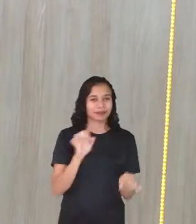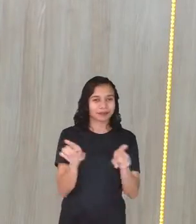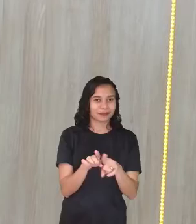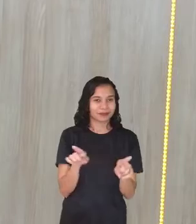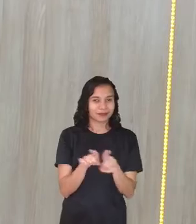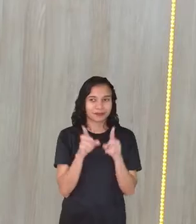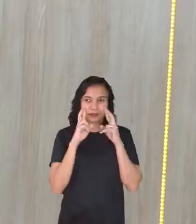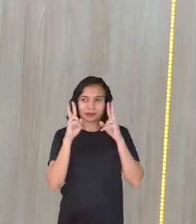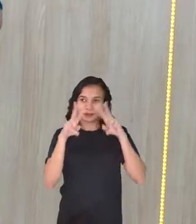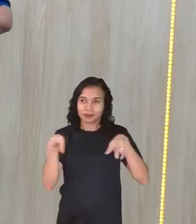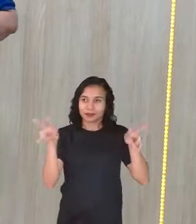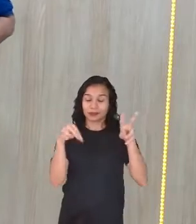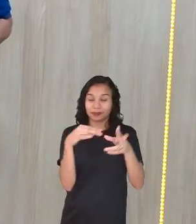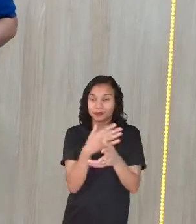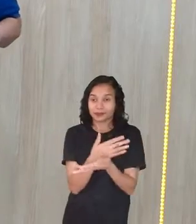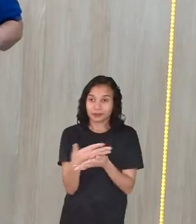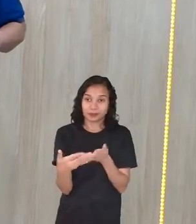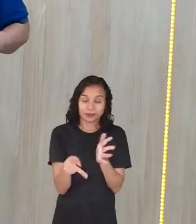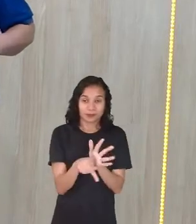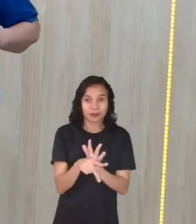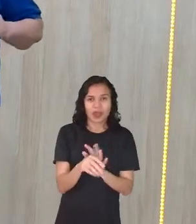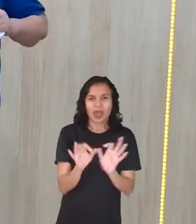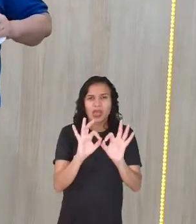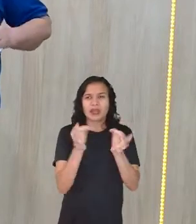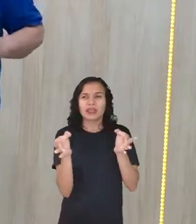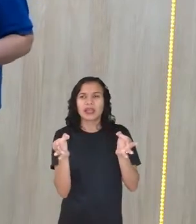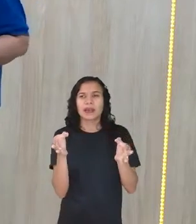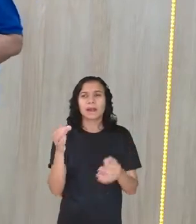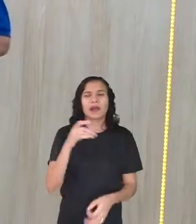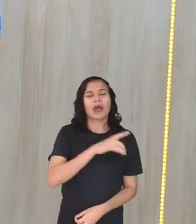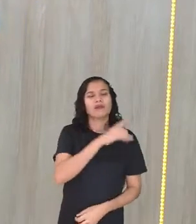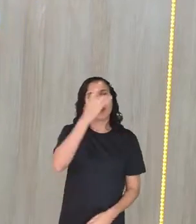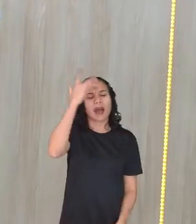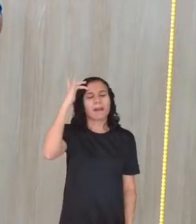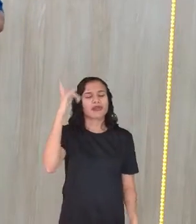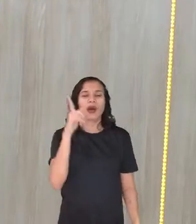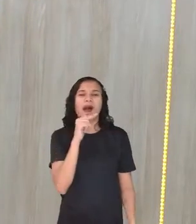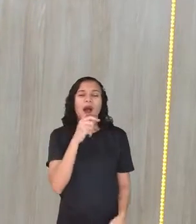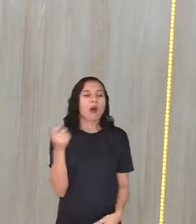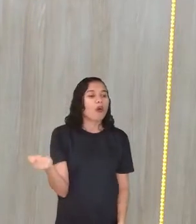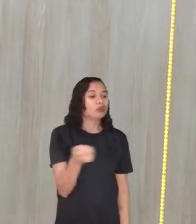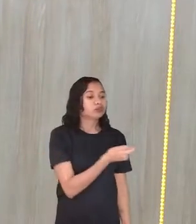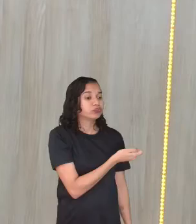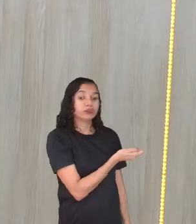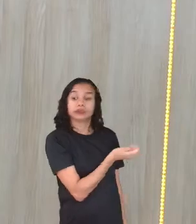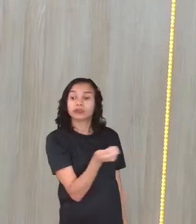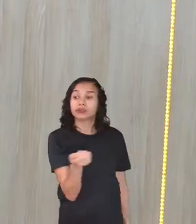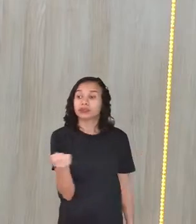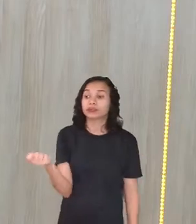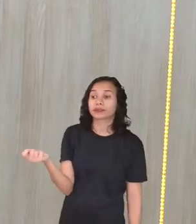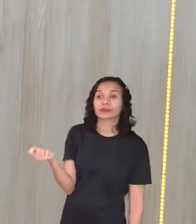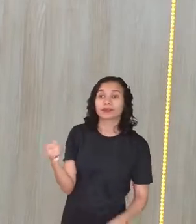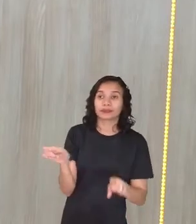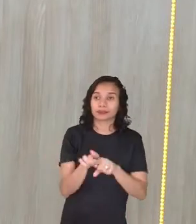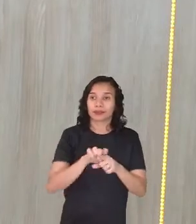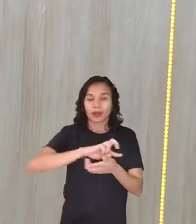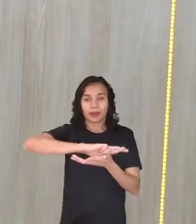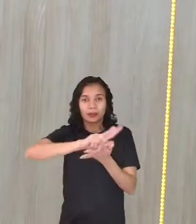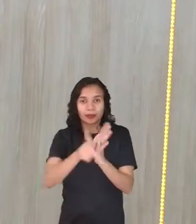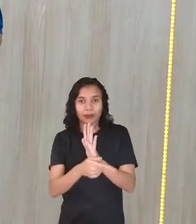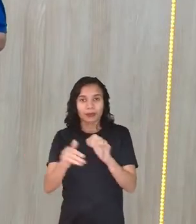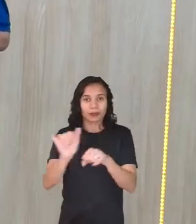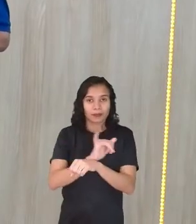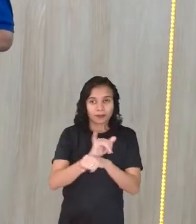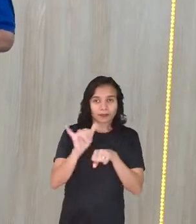irrigação. Desde um simples regador, onde o agricultor vai levando, a questão aí de outras formas,